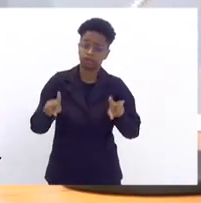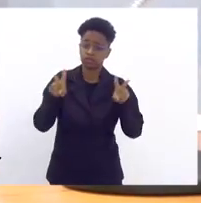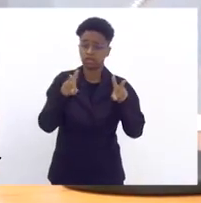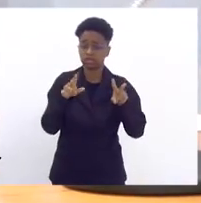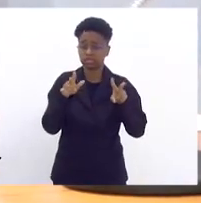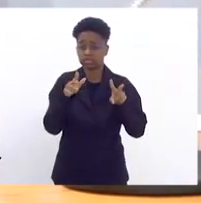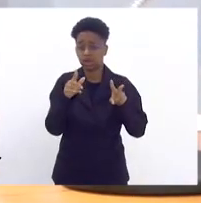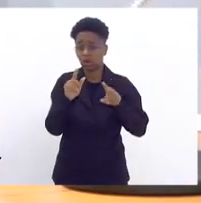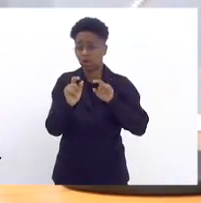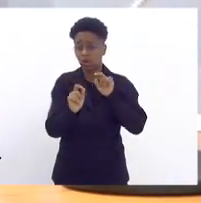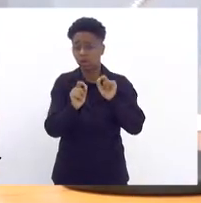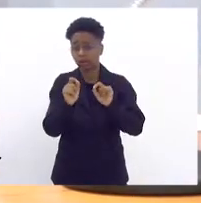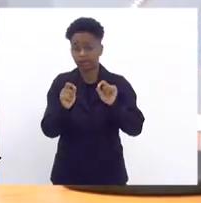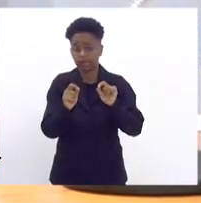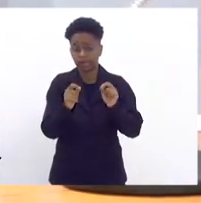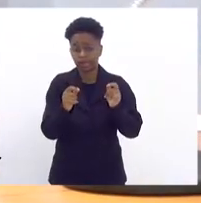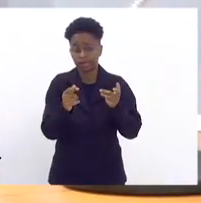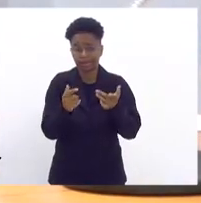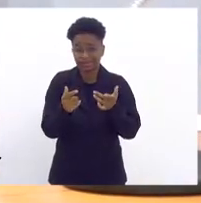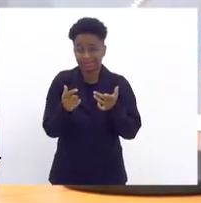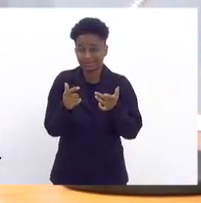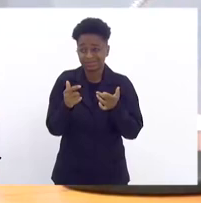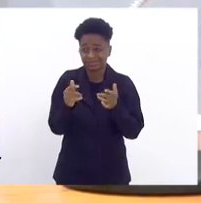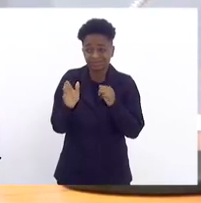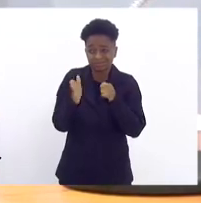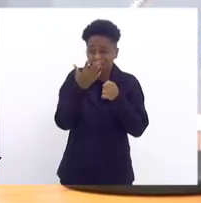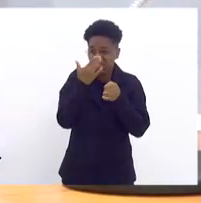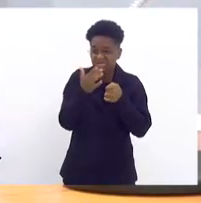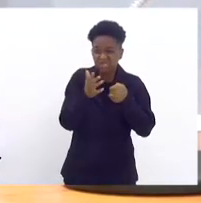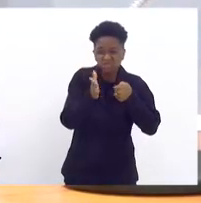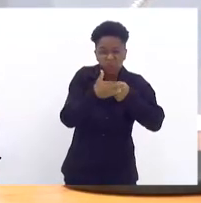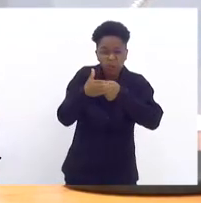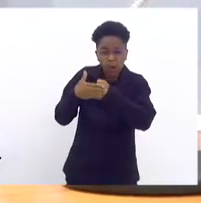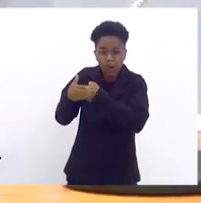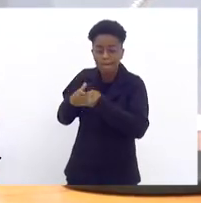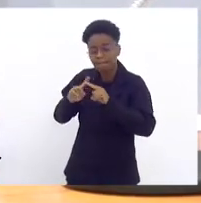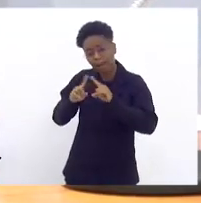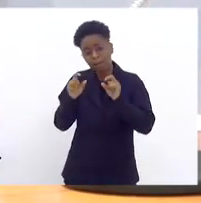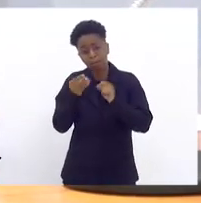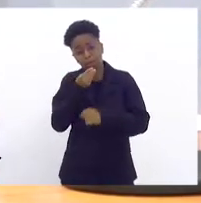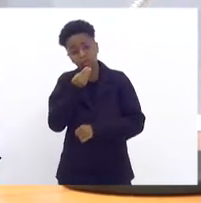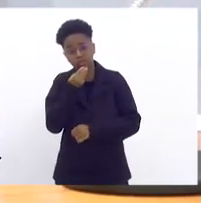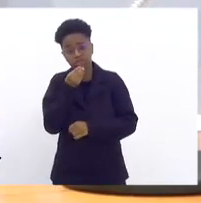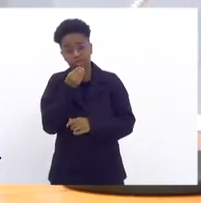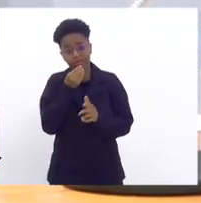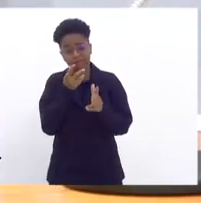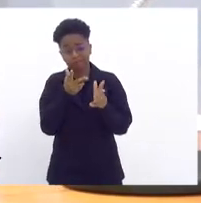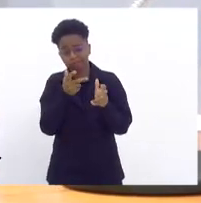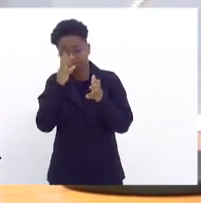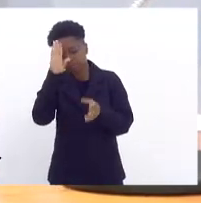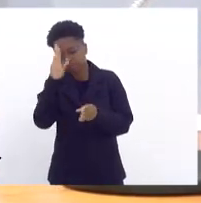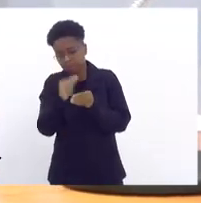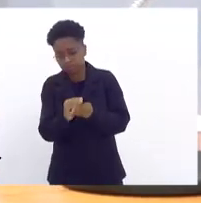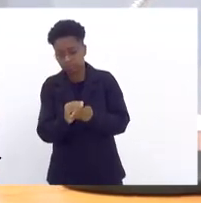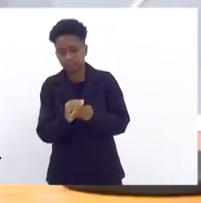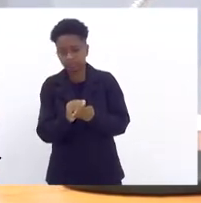dos casos que não existiam mas que você poderia fazer uma leitura né